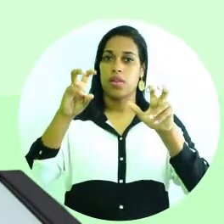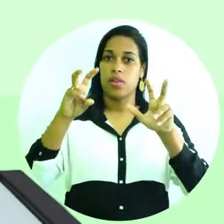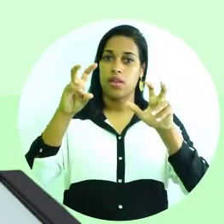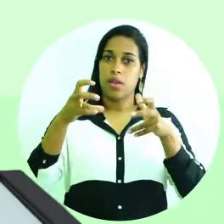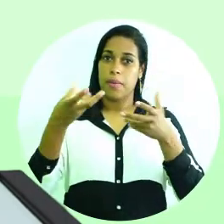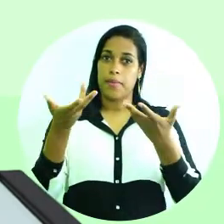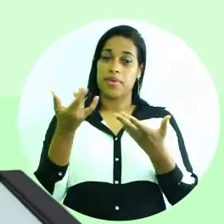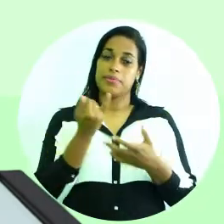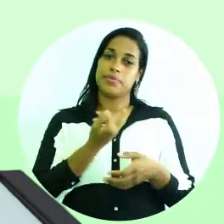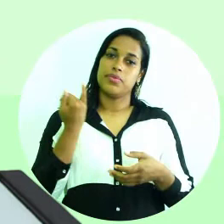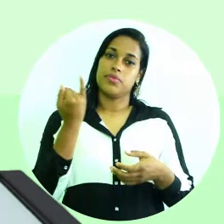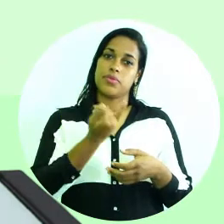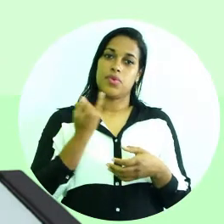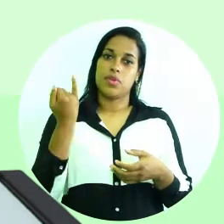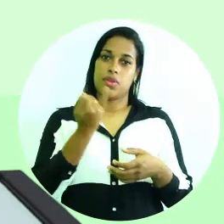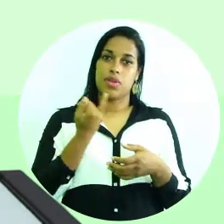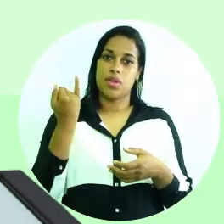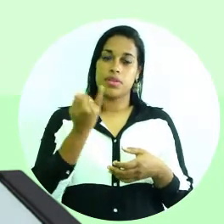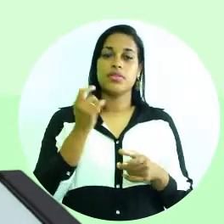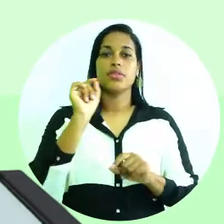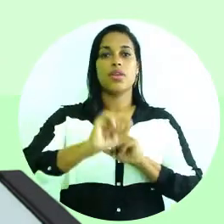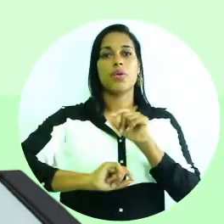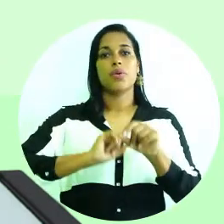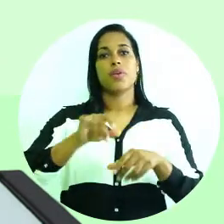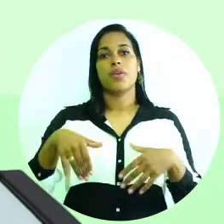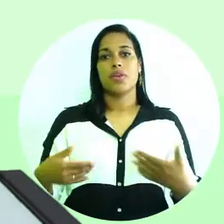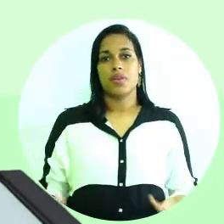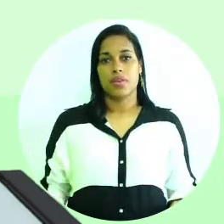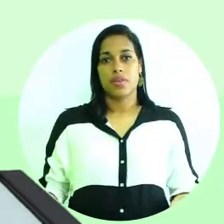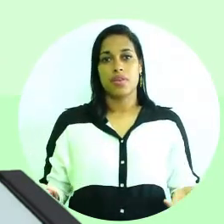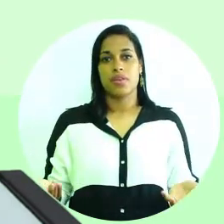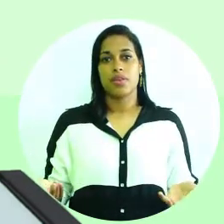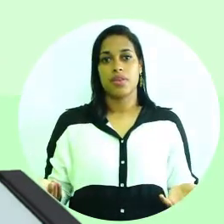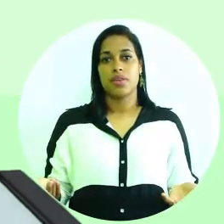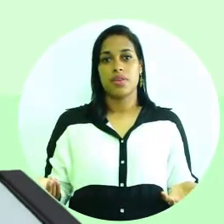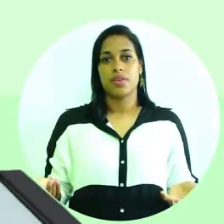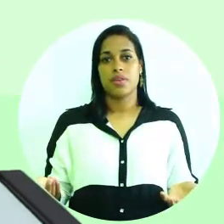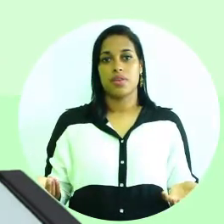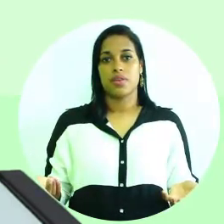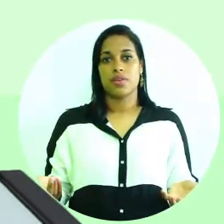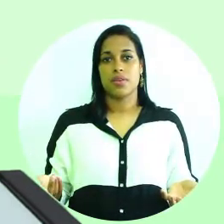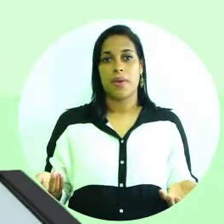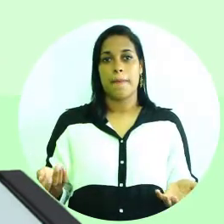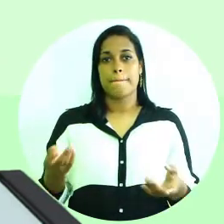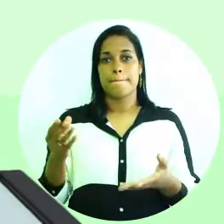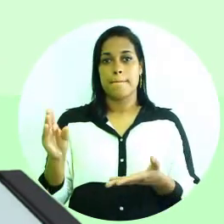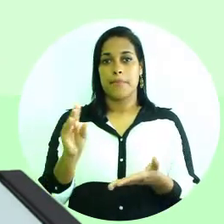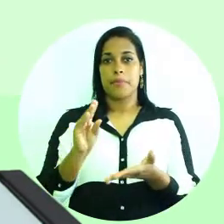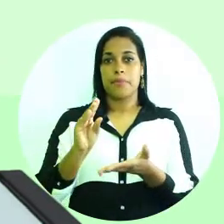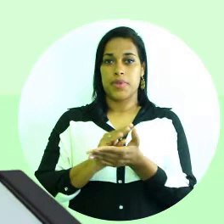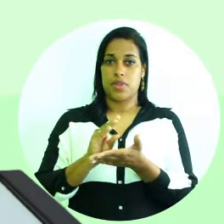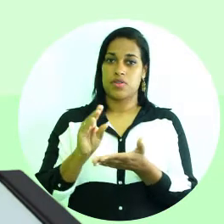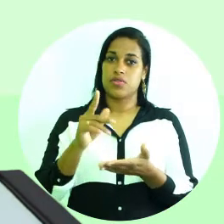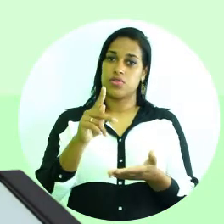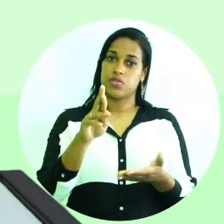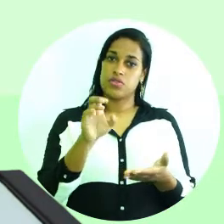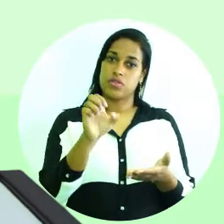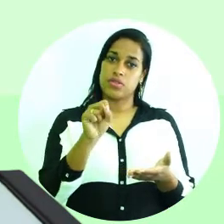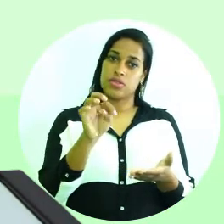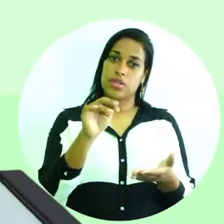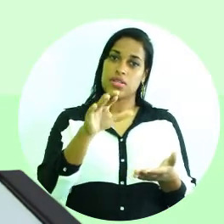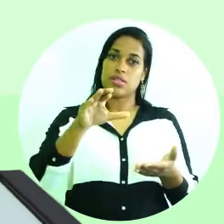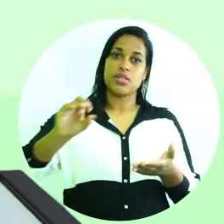um tema de máxima importância, que será a questão da prestação de